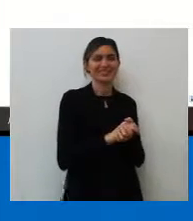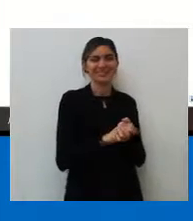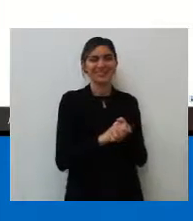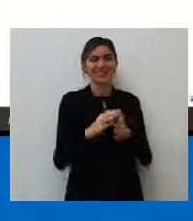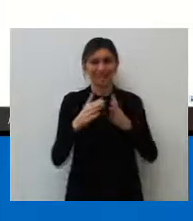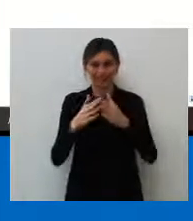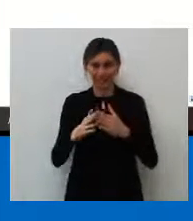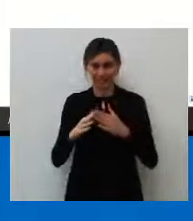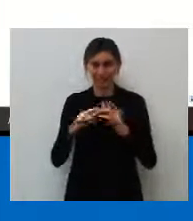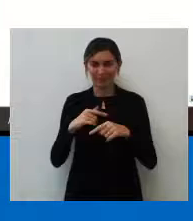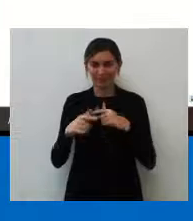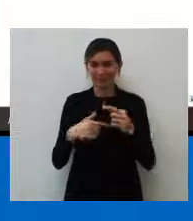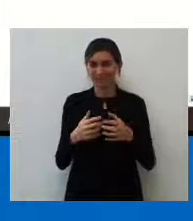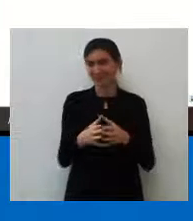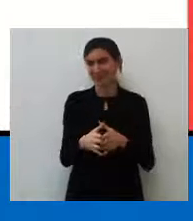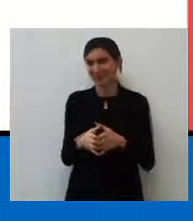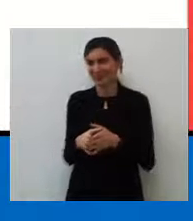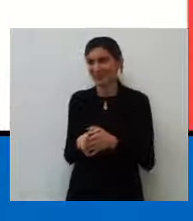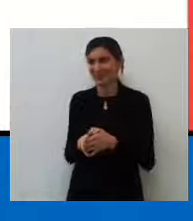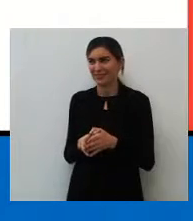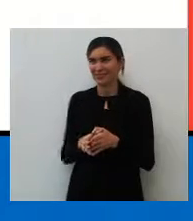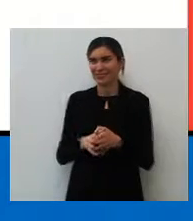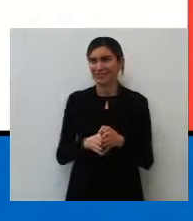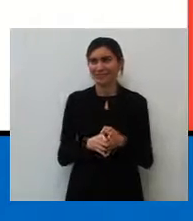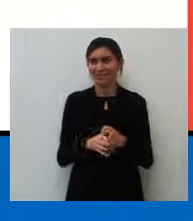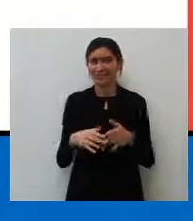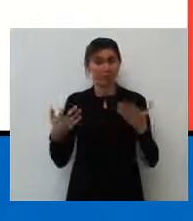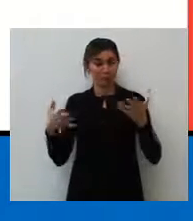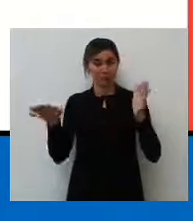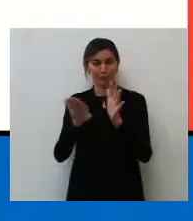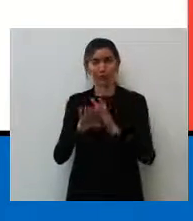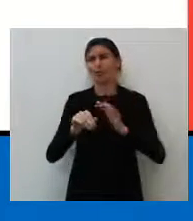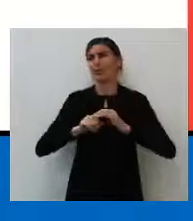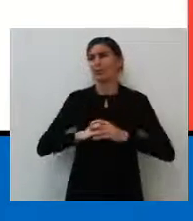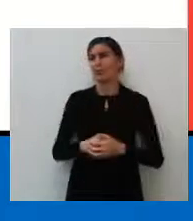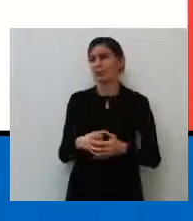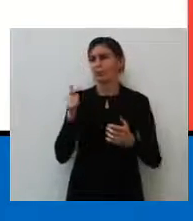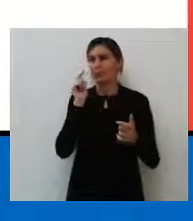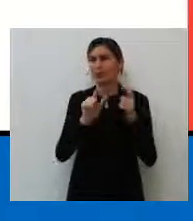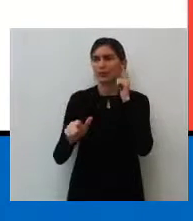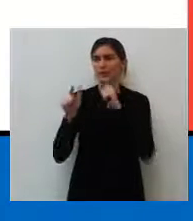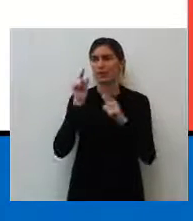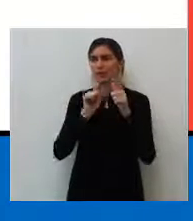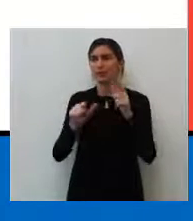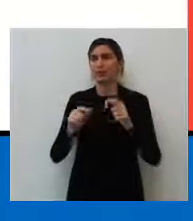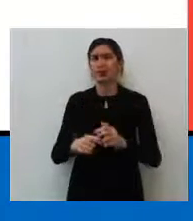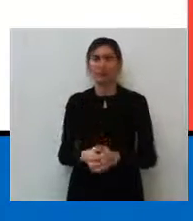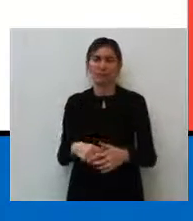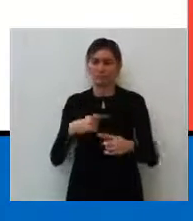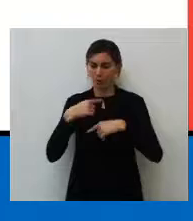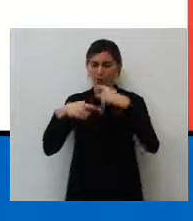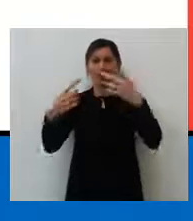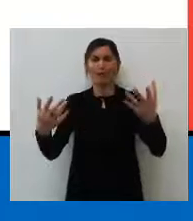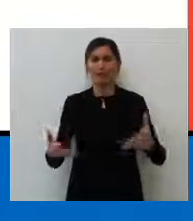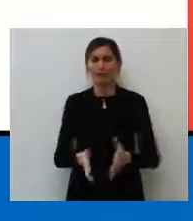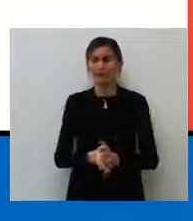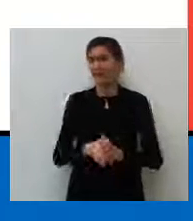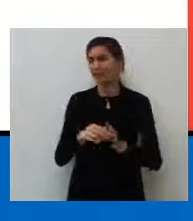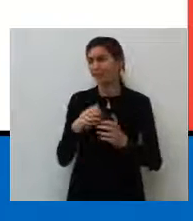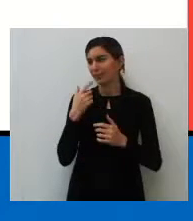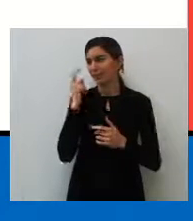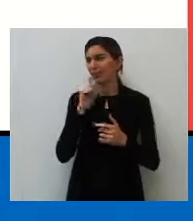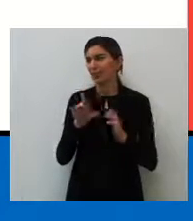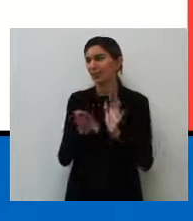pediu enrolar eu vou enrolar falando tá pronto chegou chegou agora chegou a hora que é enrolar rapaz seja